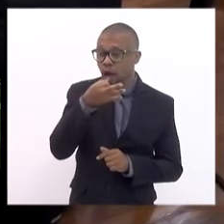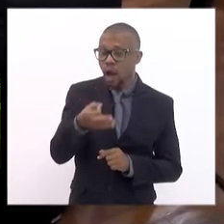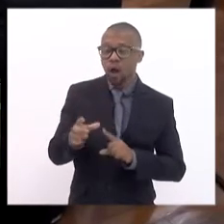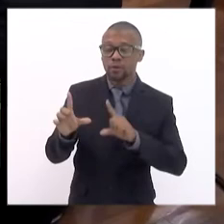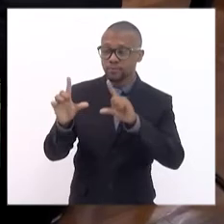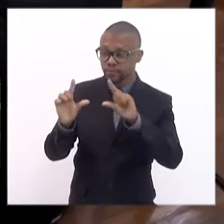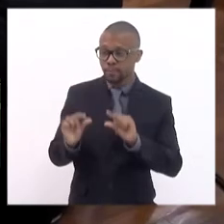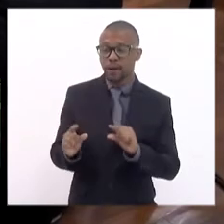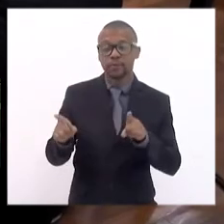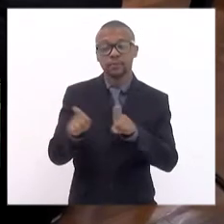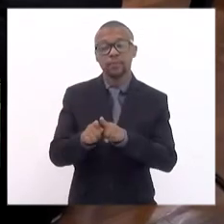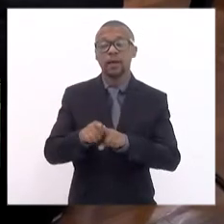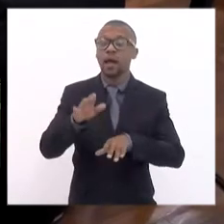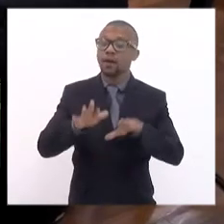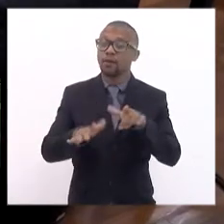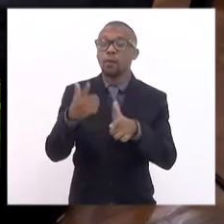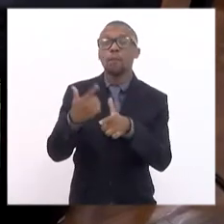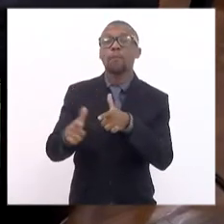aqui, talvez seja o seu áudio.